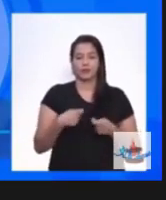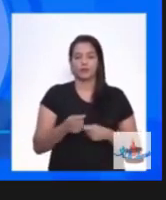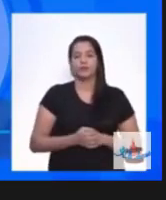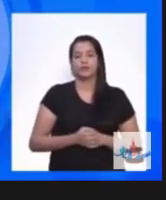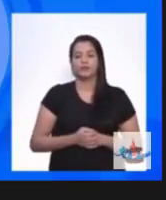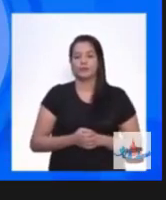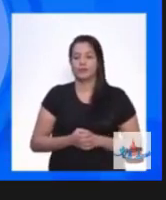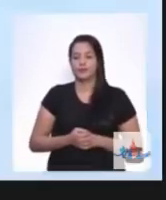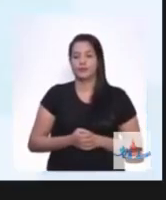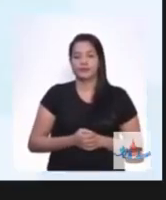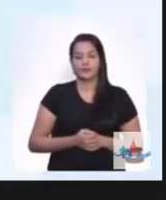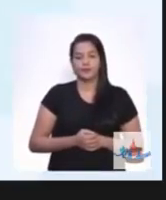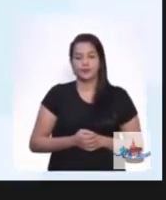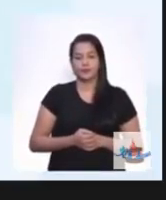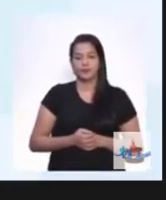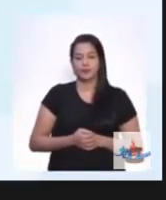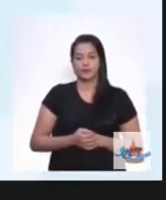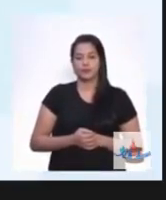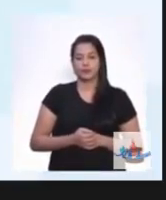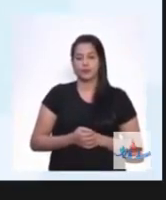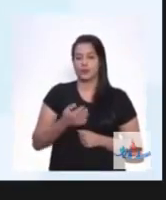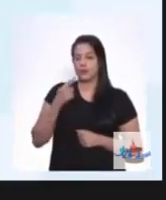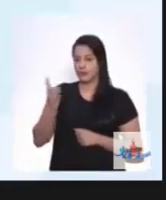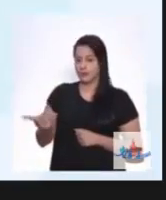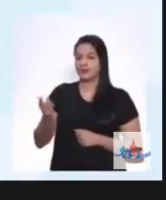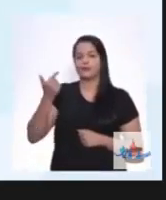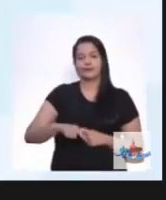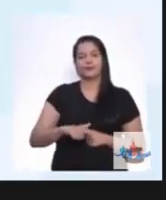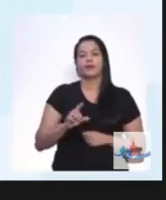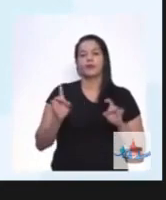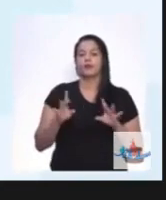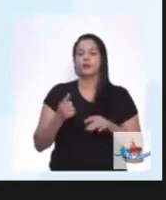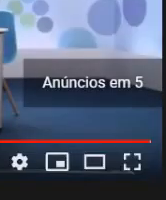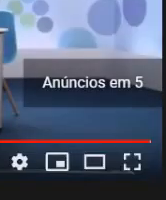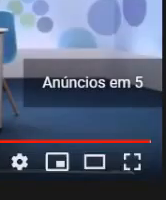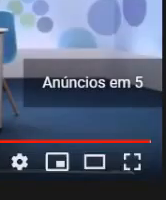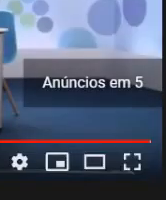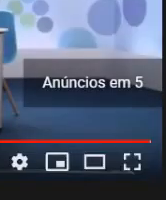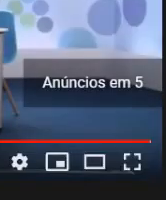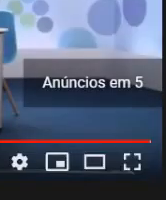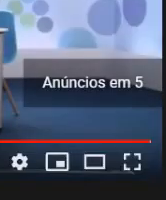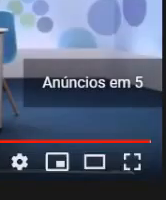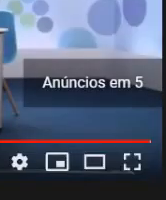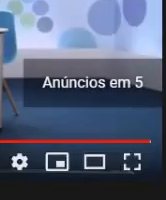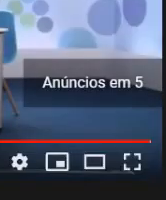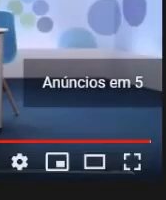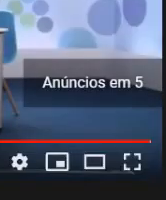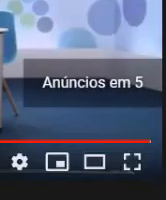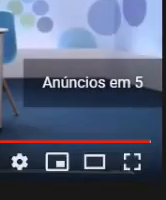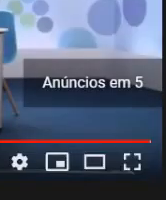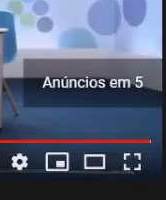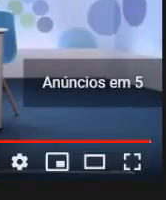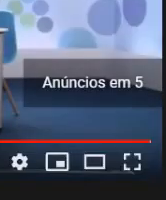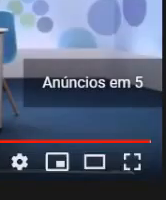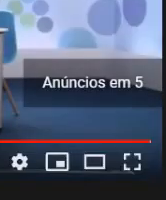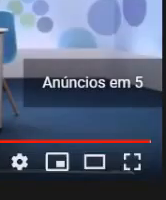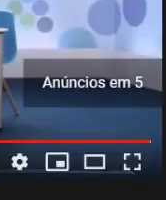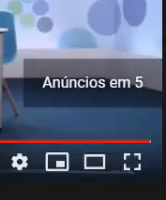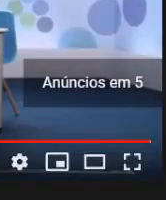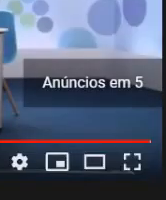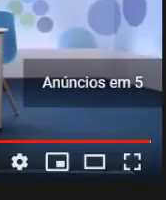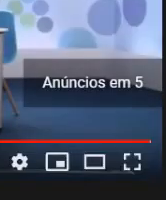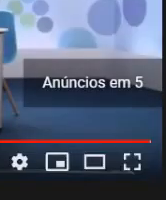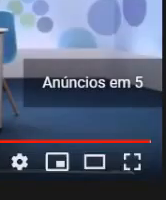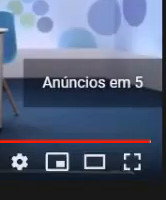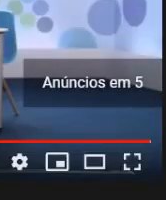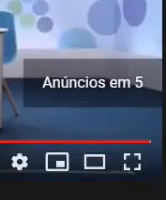Mais uma tela para vocês. Olha lá. Então já falamos do monopólio. O monopólio é exclusividade. Bom, então tá. Aí acabou a aula. E aí ela fala